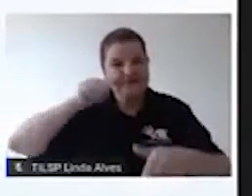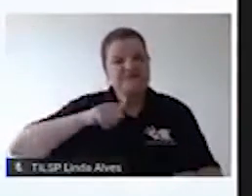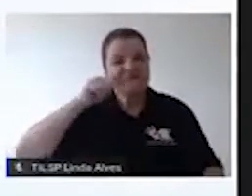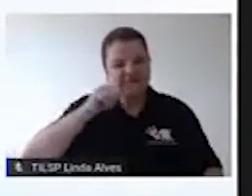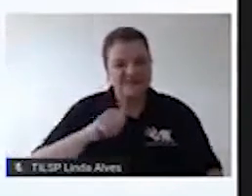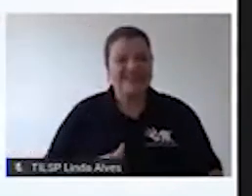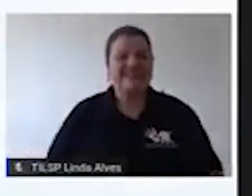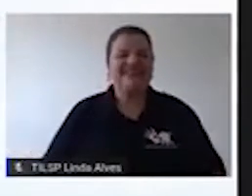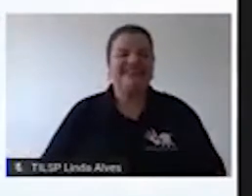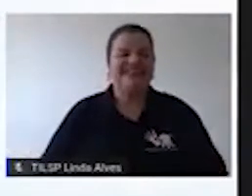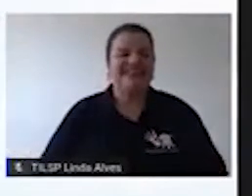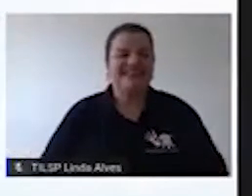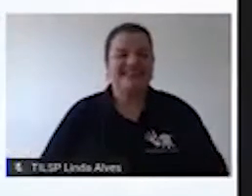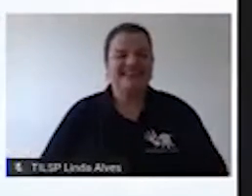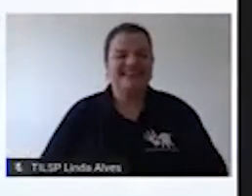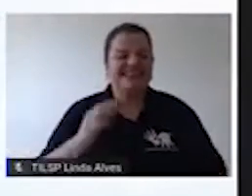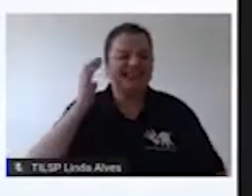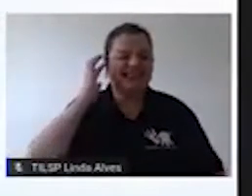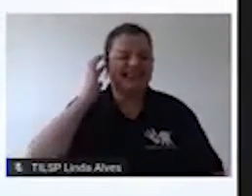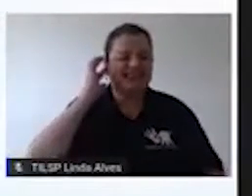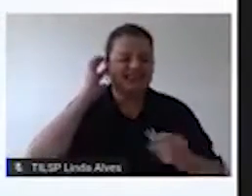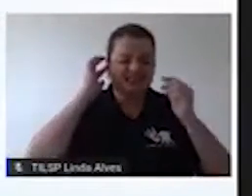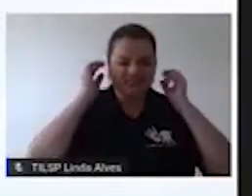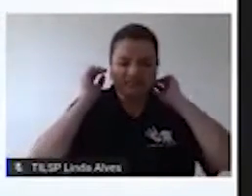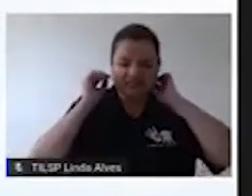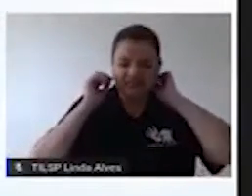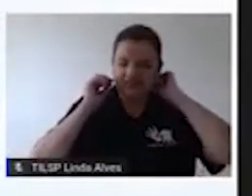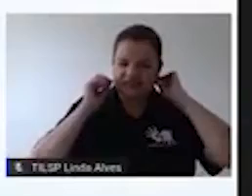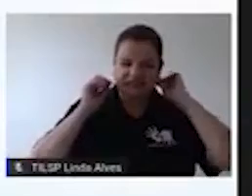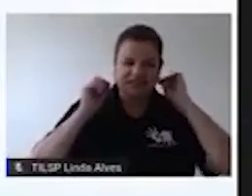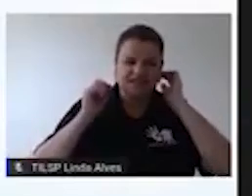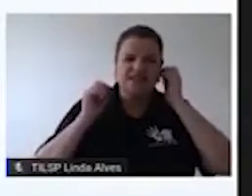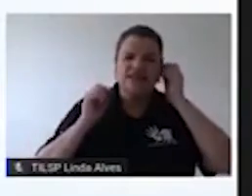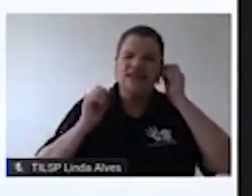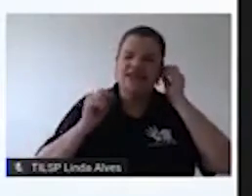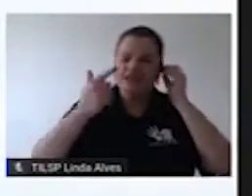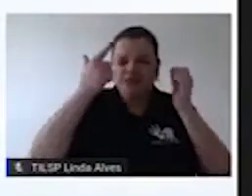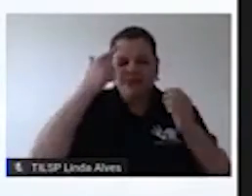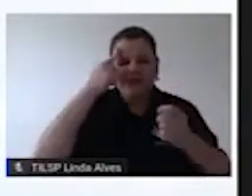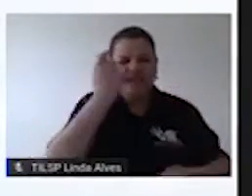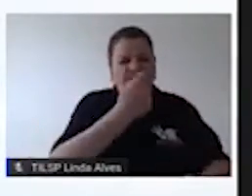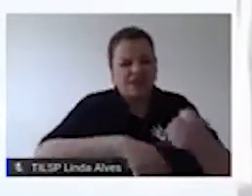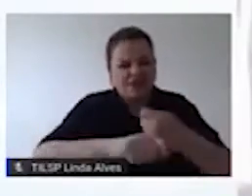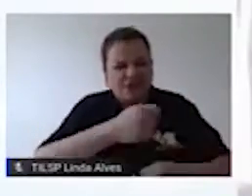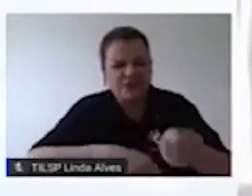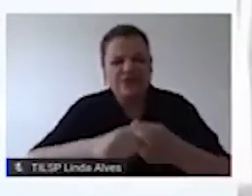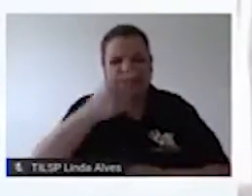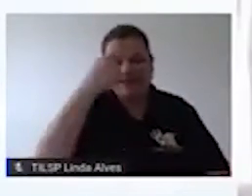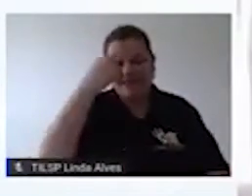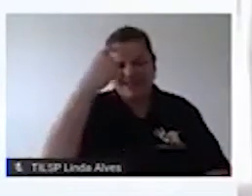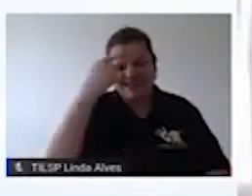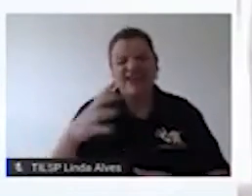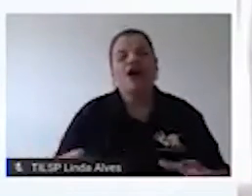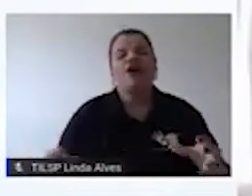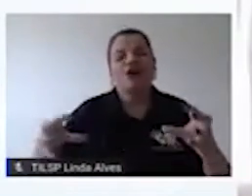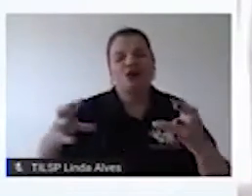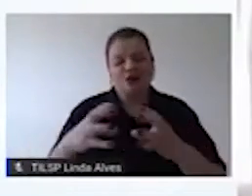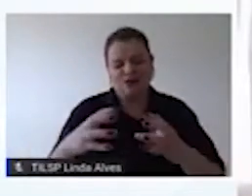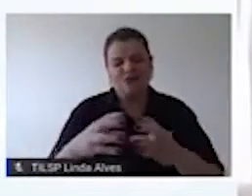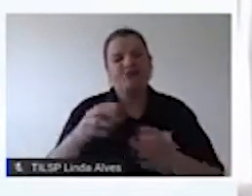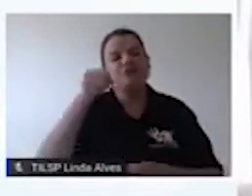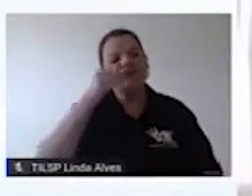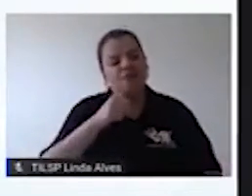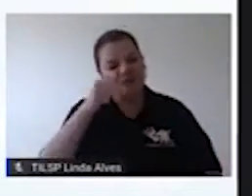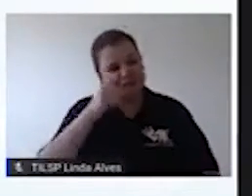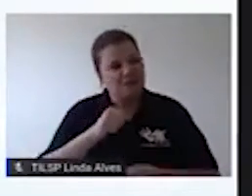aquele Sim. trabalho, né, de pensar economias criativas, né, e É o outras Clube da Mulher alternativas, Metalúrgica, que é o sim. Clube da